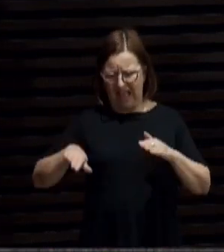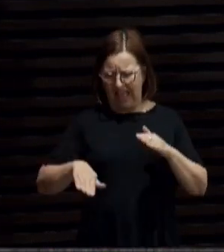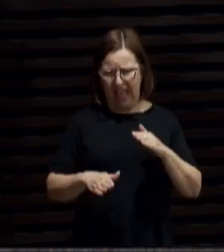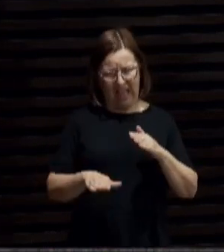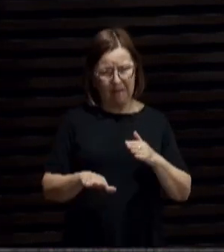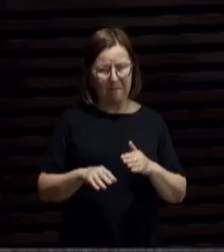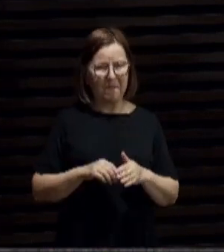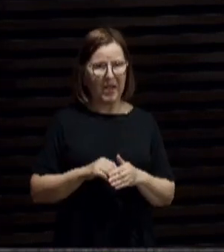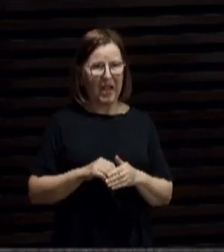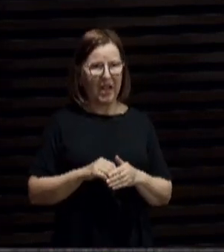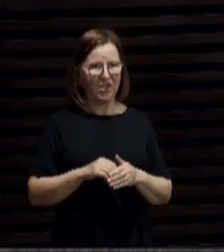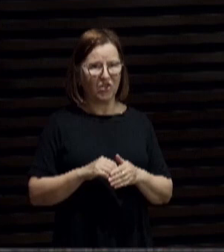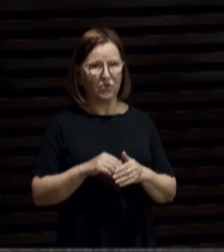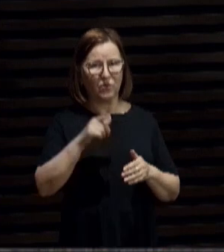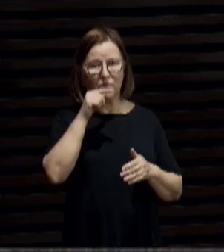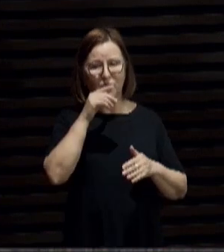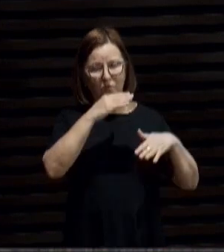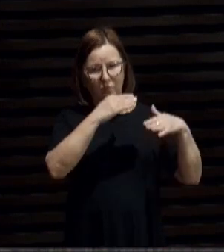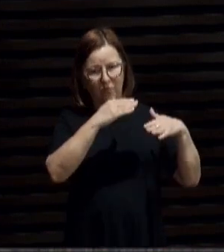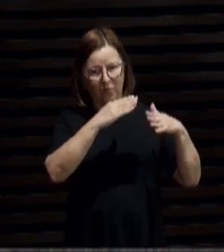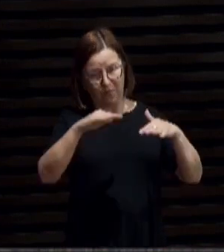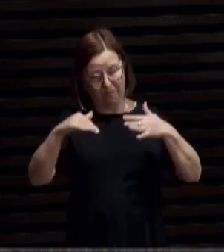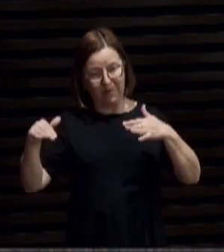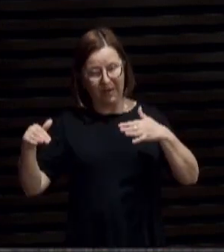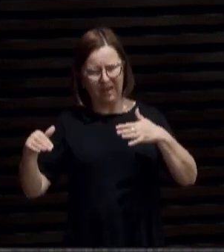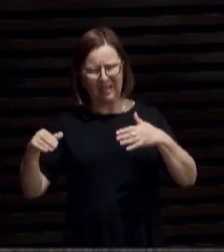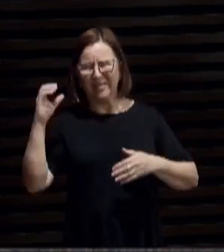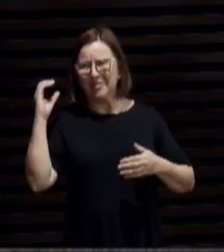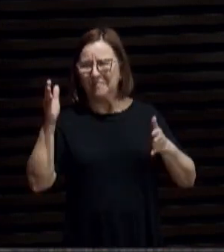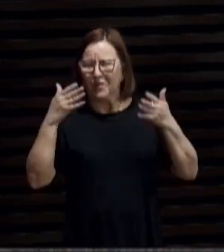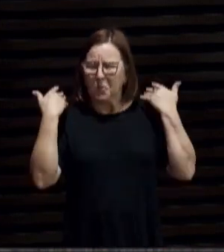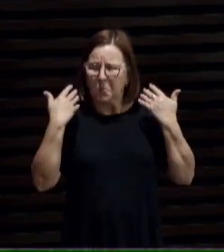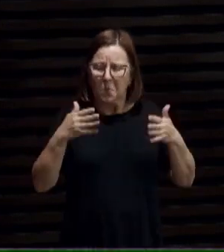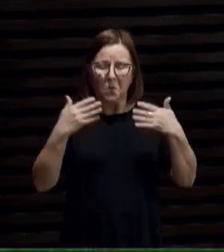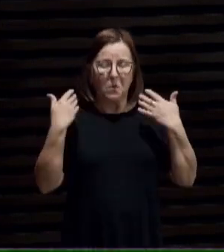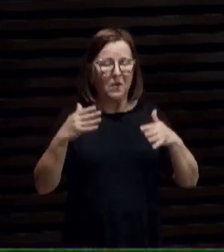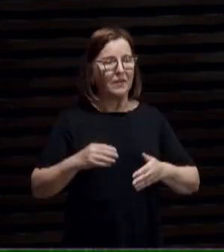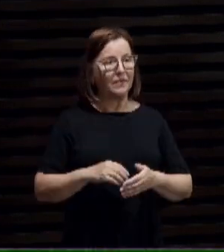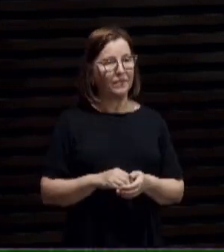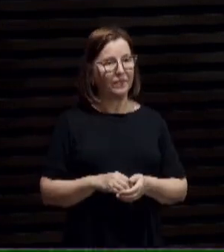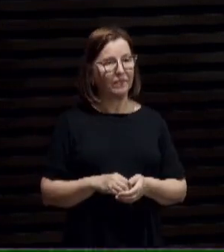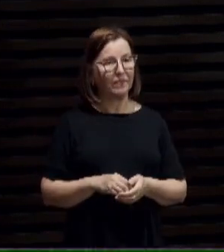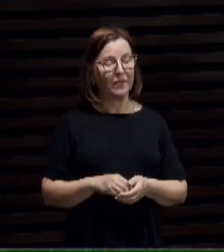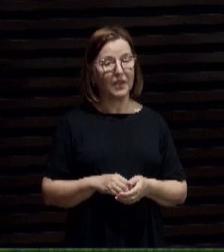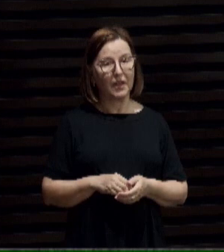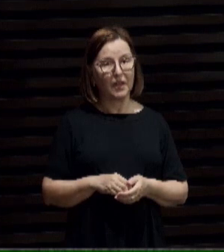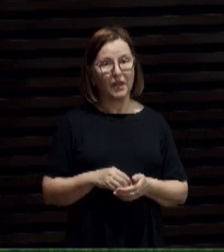do nível do mar. E ali é muito quente. O pescador pescava